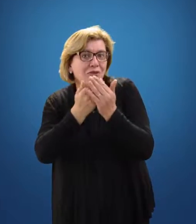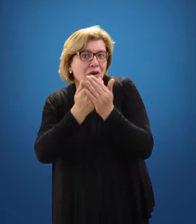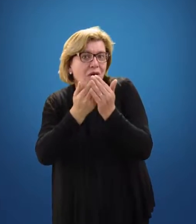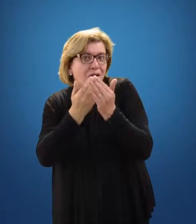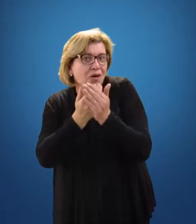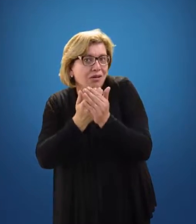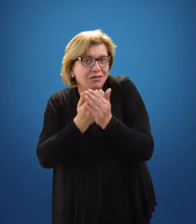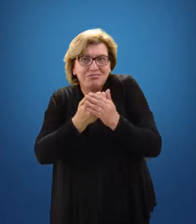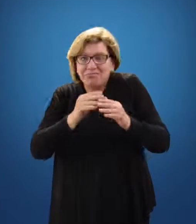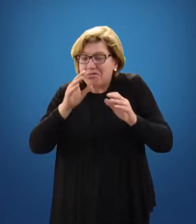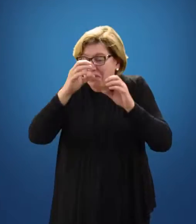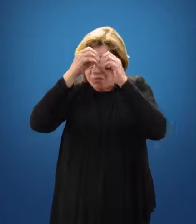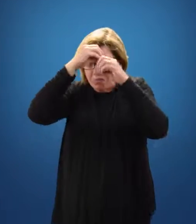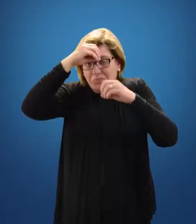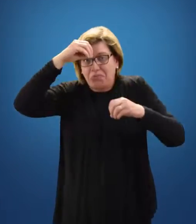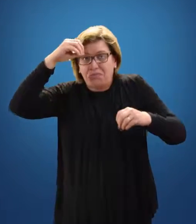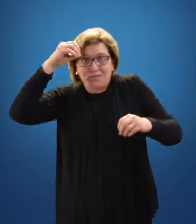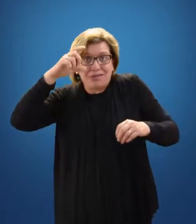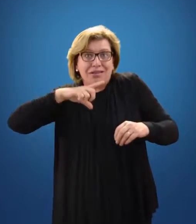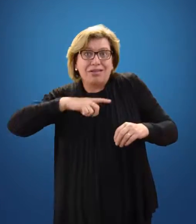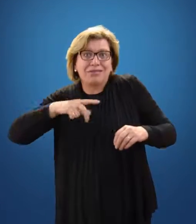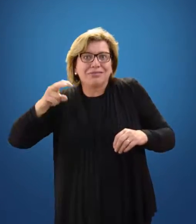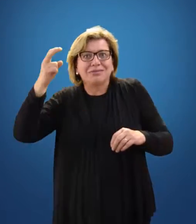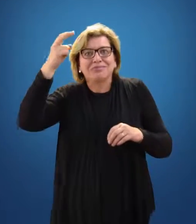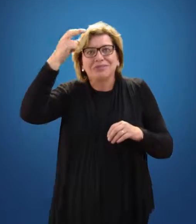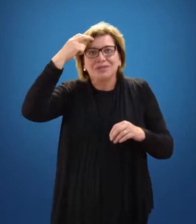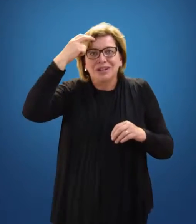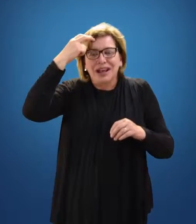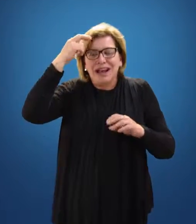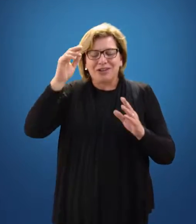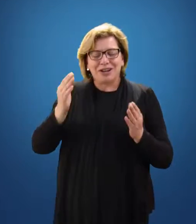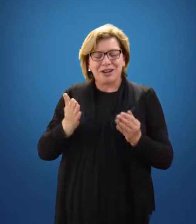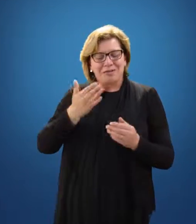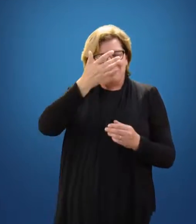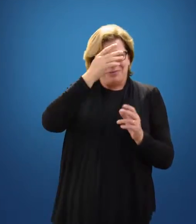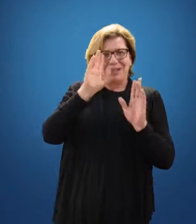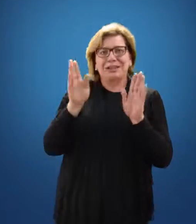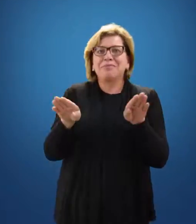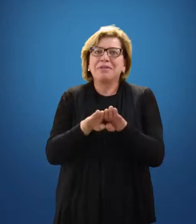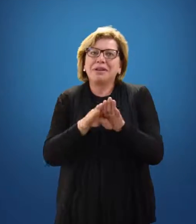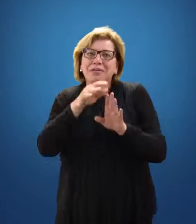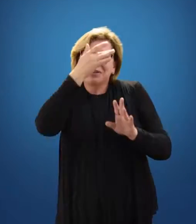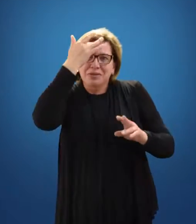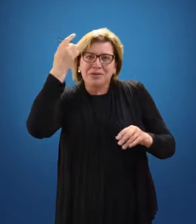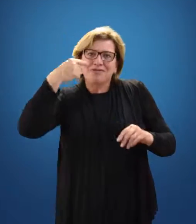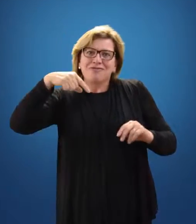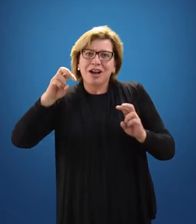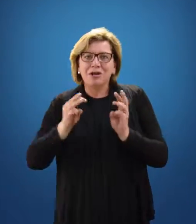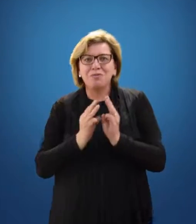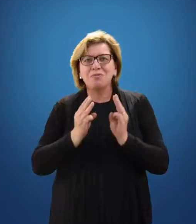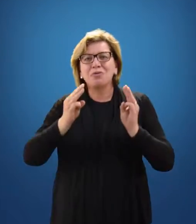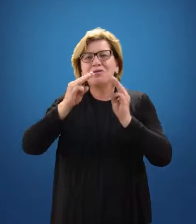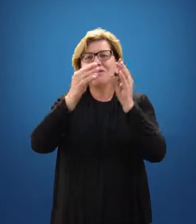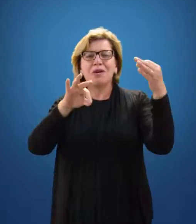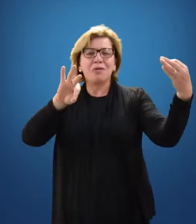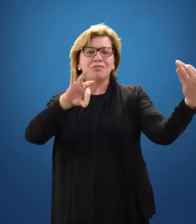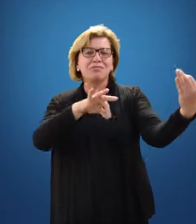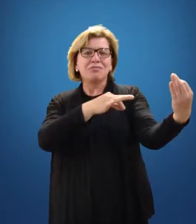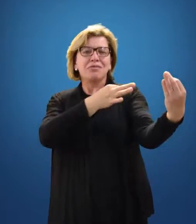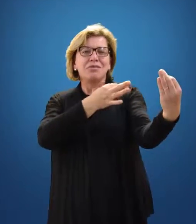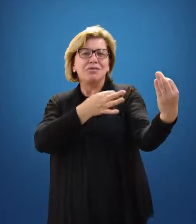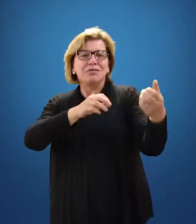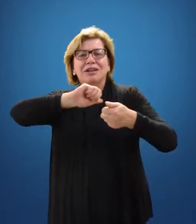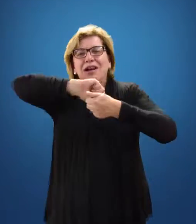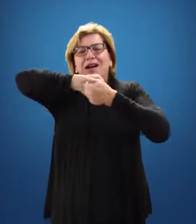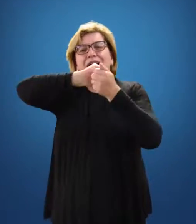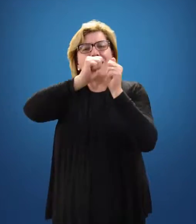não têm cultura alguma. E aquelas que frequentam museus, concertos, galerias de arte, essas